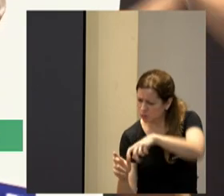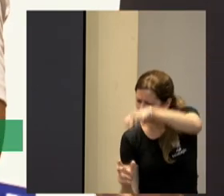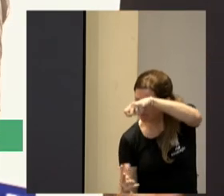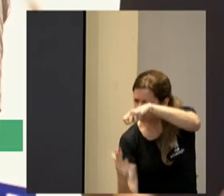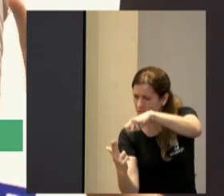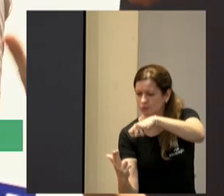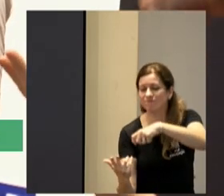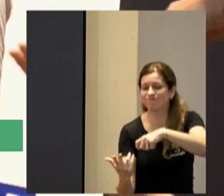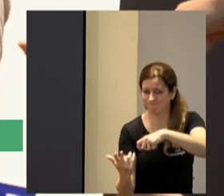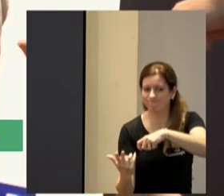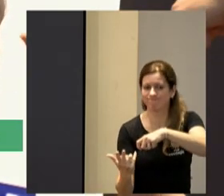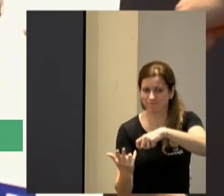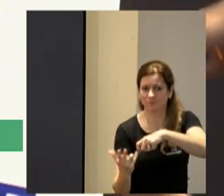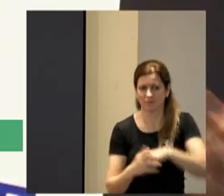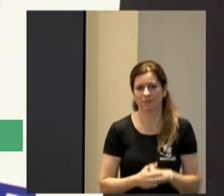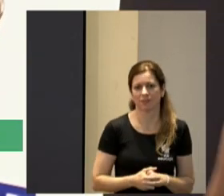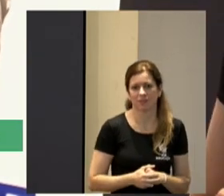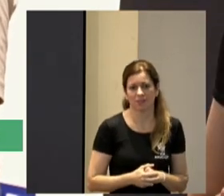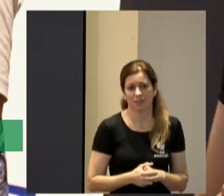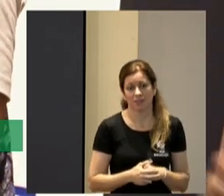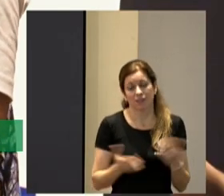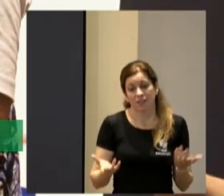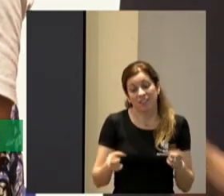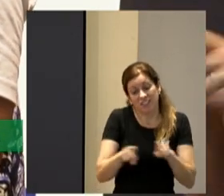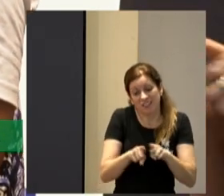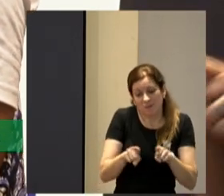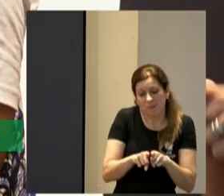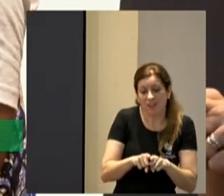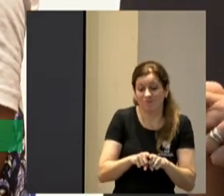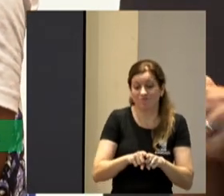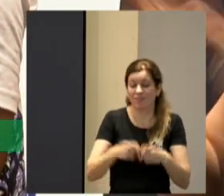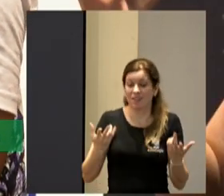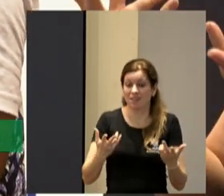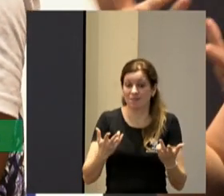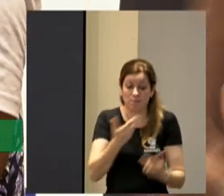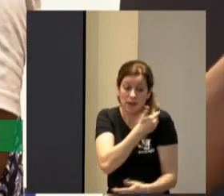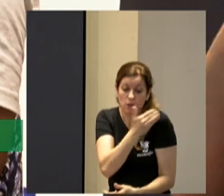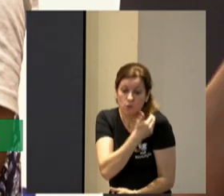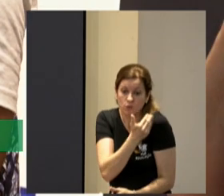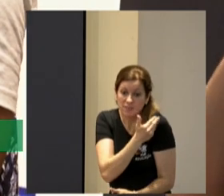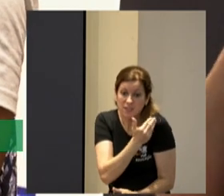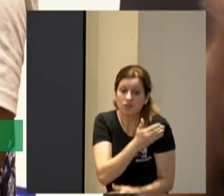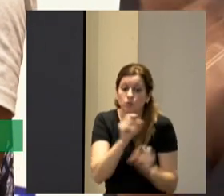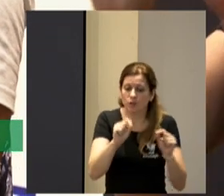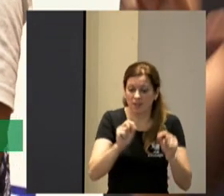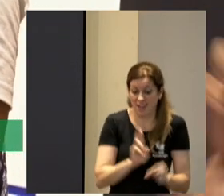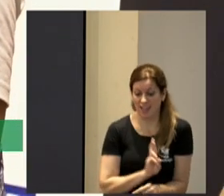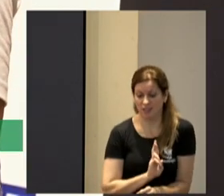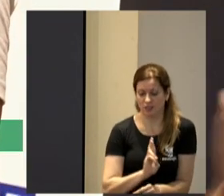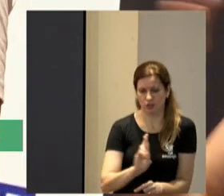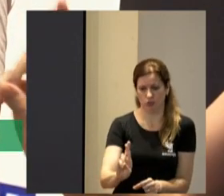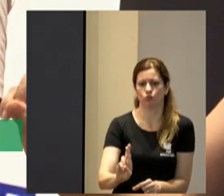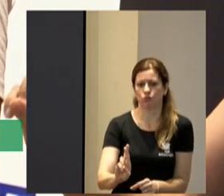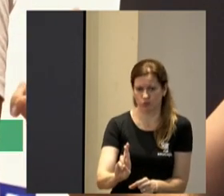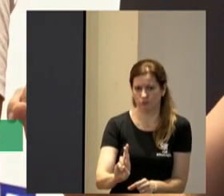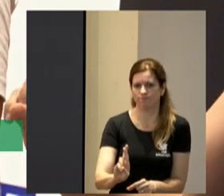sofreram racismo por pertencerem à religião de matriz africana e terem que portar os seus